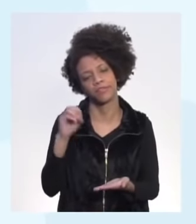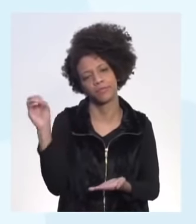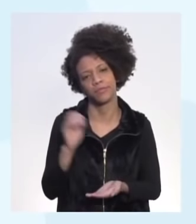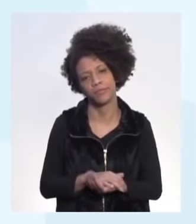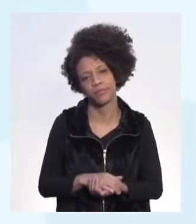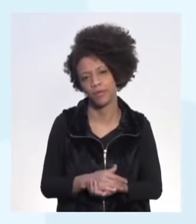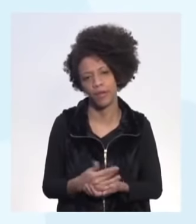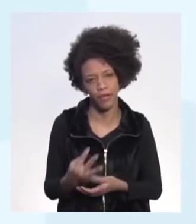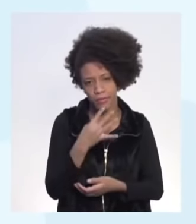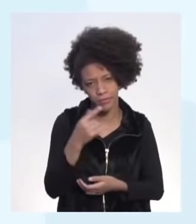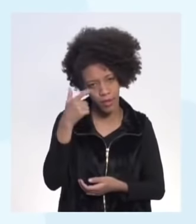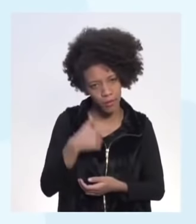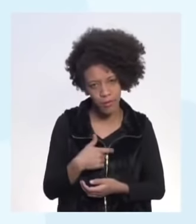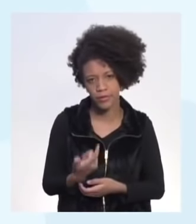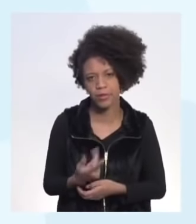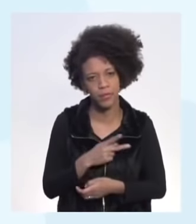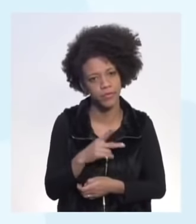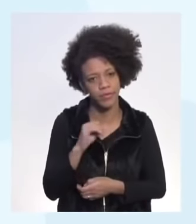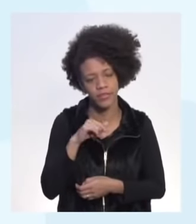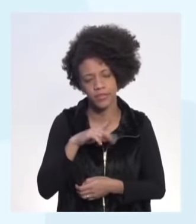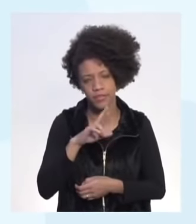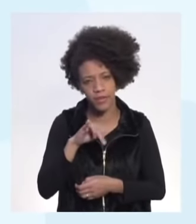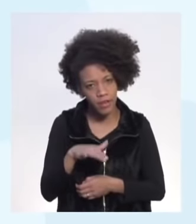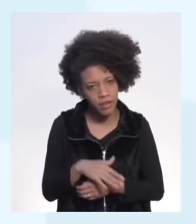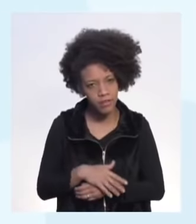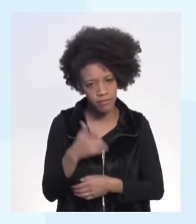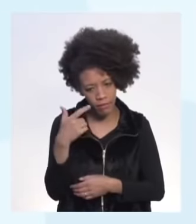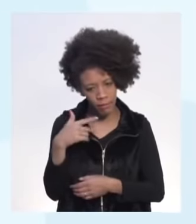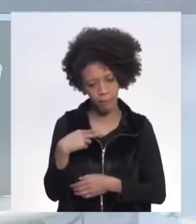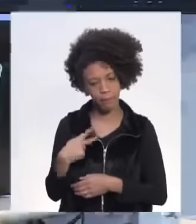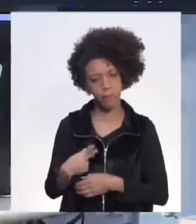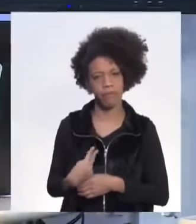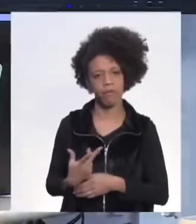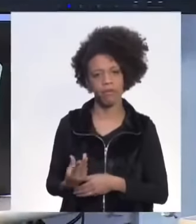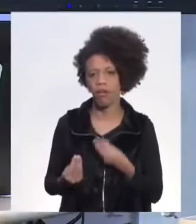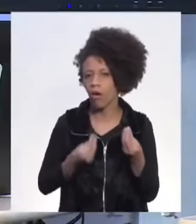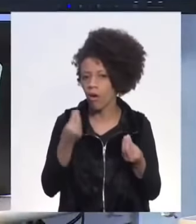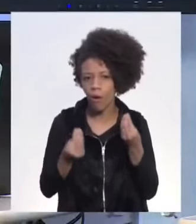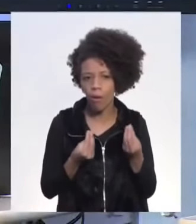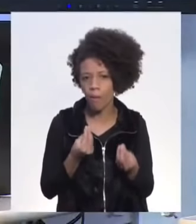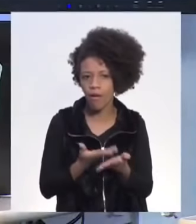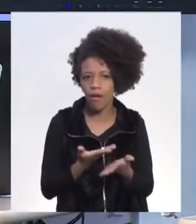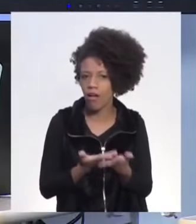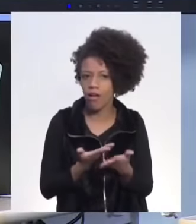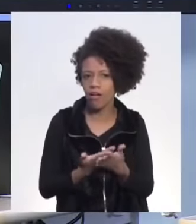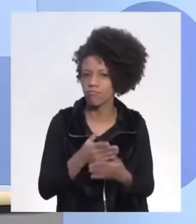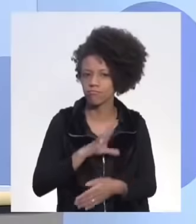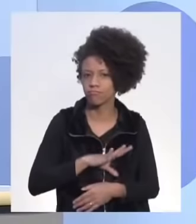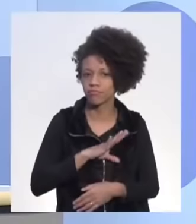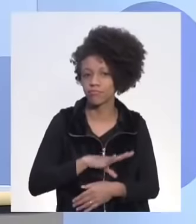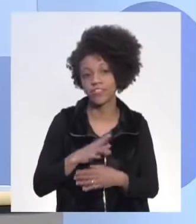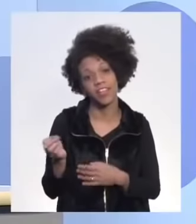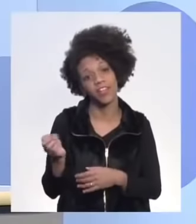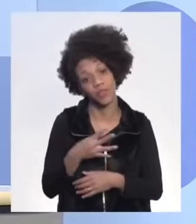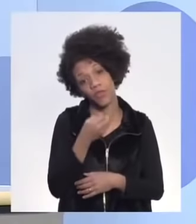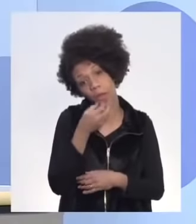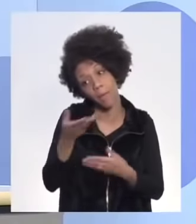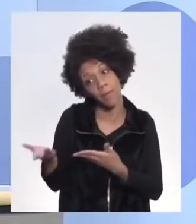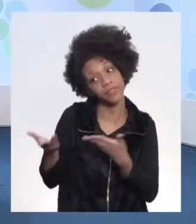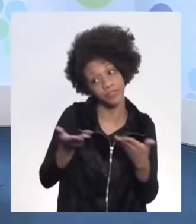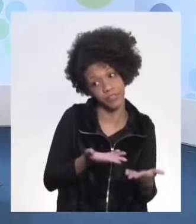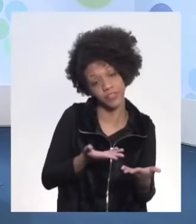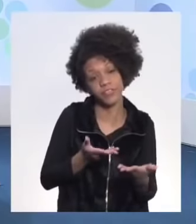não uns reconheceu a minutinhos, hein? professora Andréia e a mim? Como é que pode? Aula de Pode língua ser que ele seja novo. Seja portuguesa. bem-vindo, então.